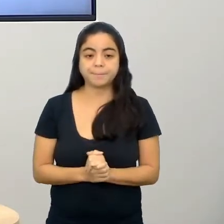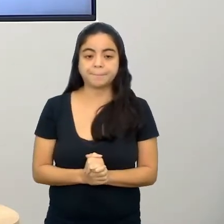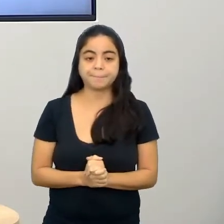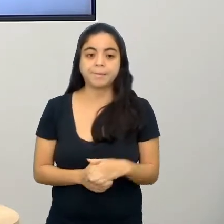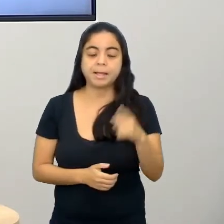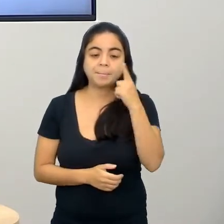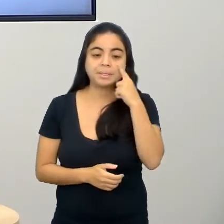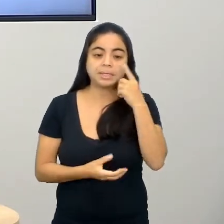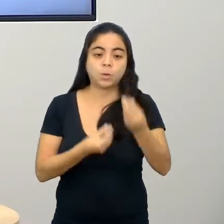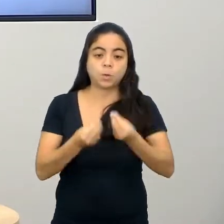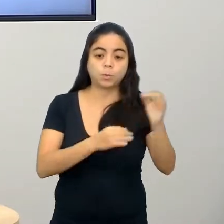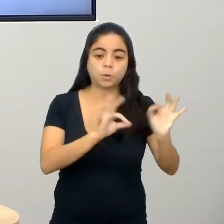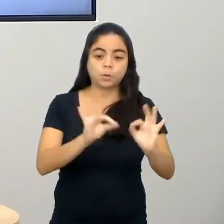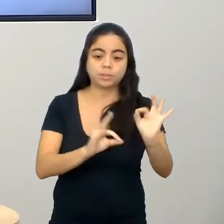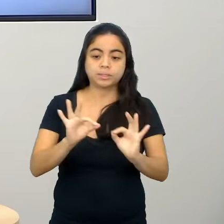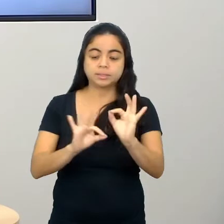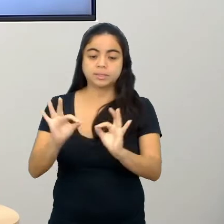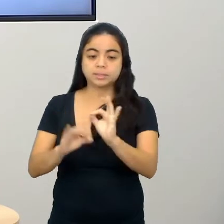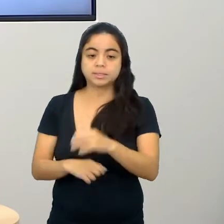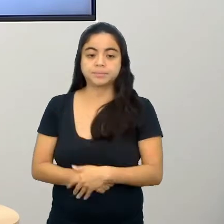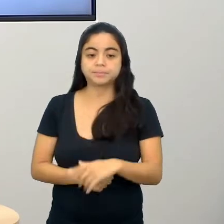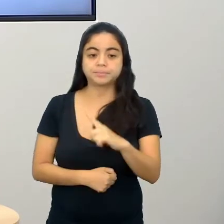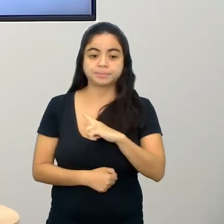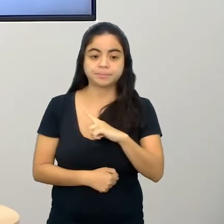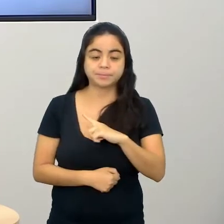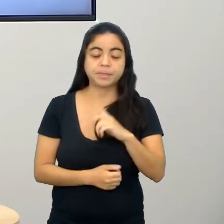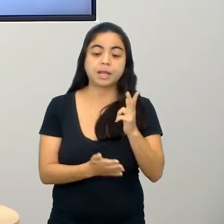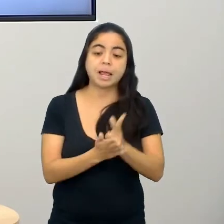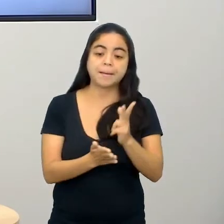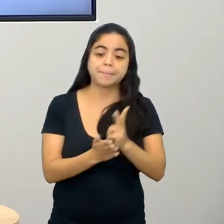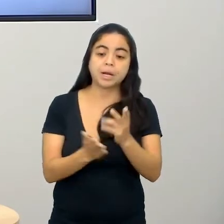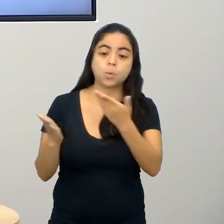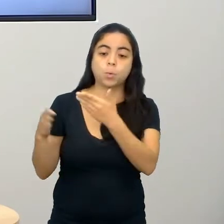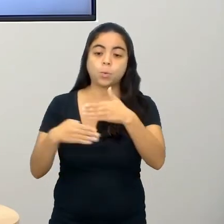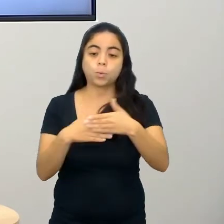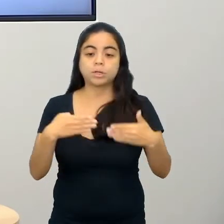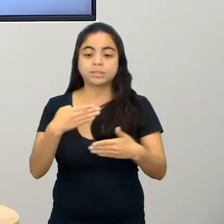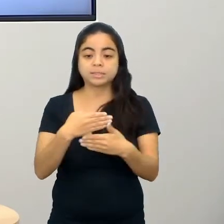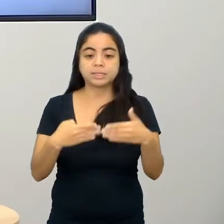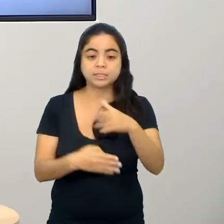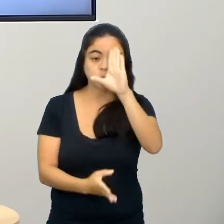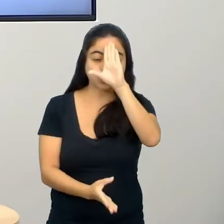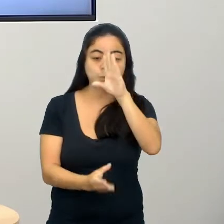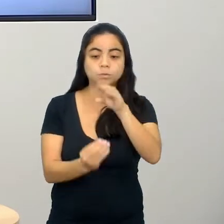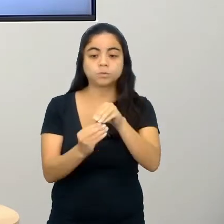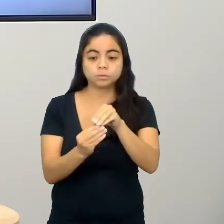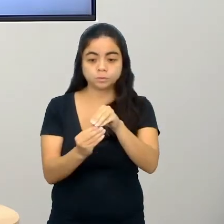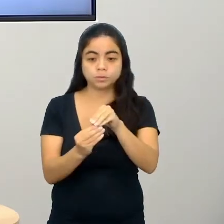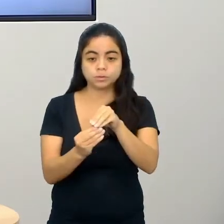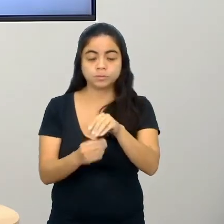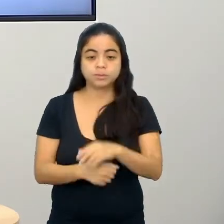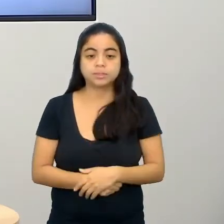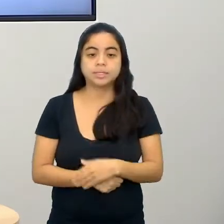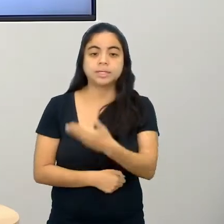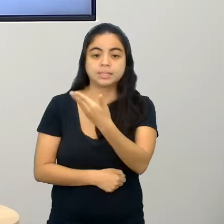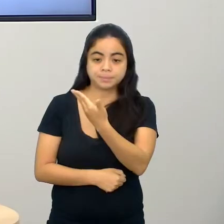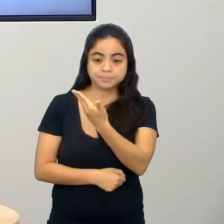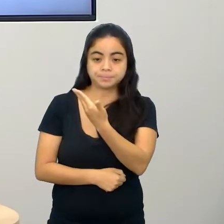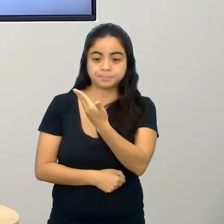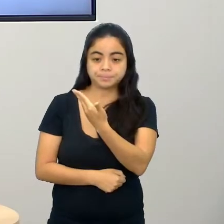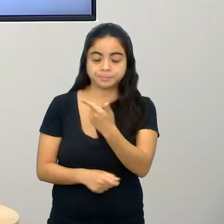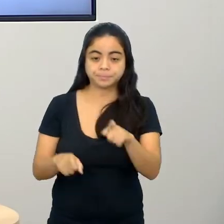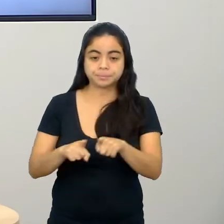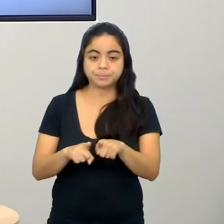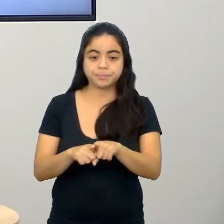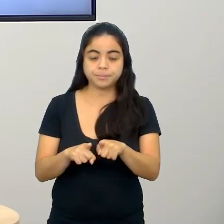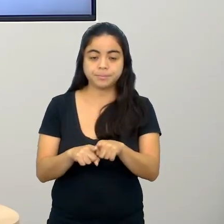de organização, a gente tem aí sempre um slide com um resuminho do nosso componente. Temos, que está aparecendo atrás de mim